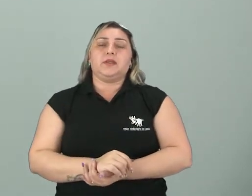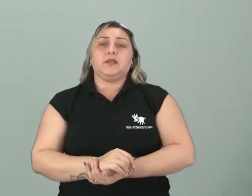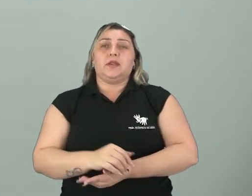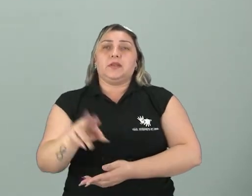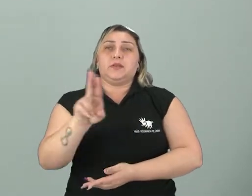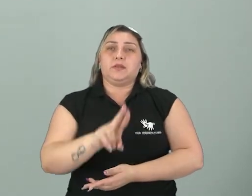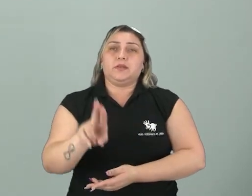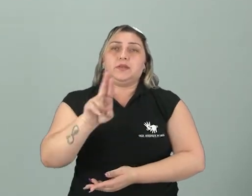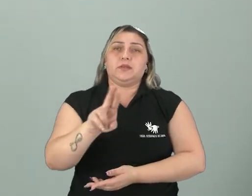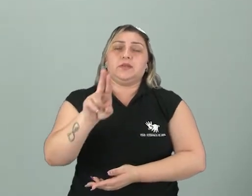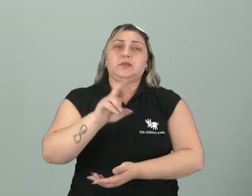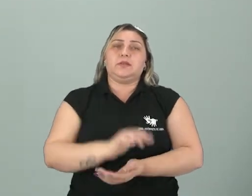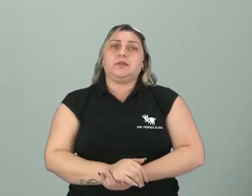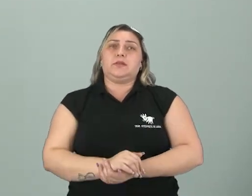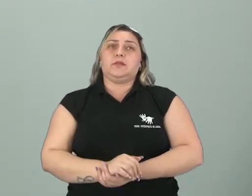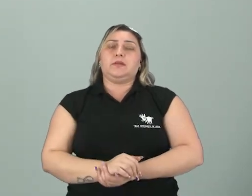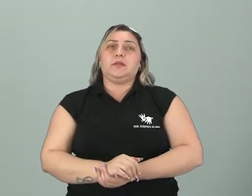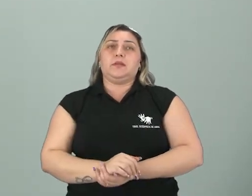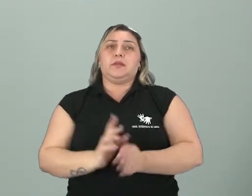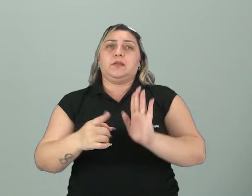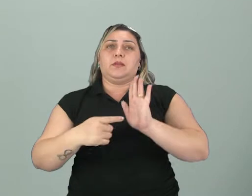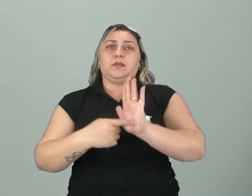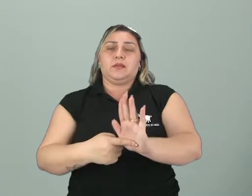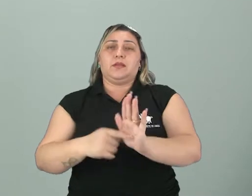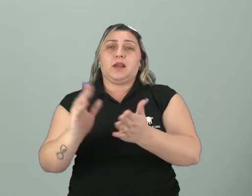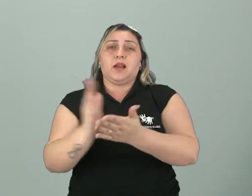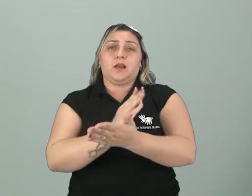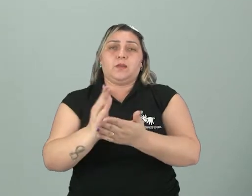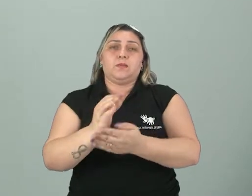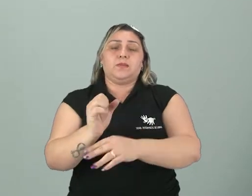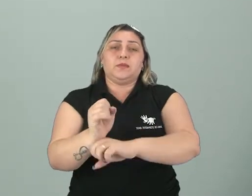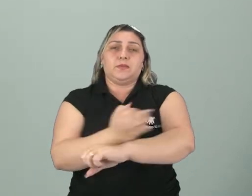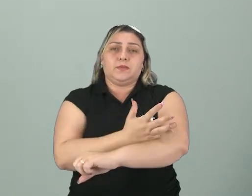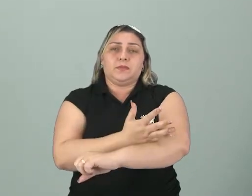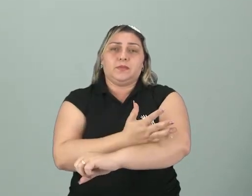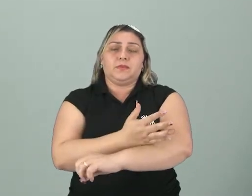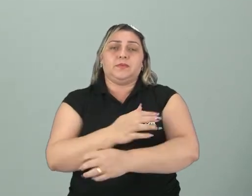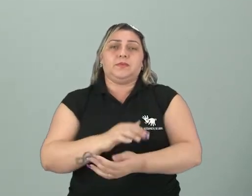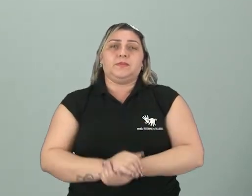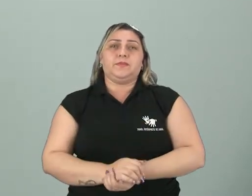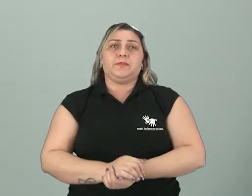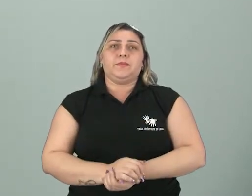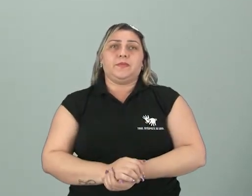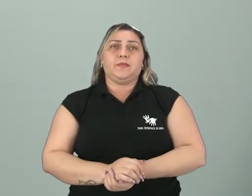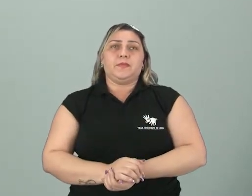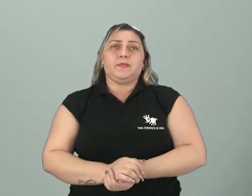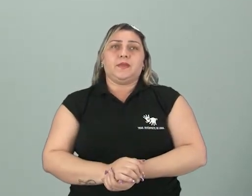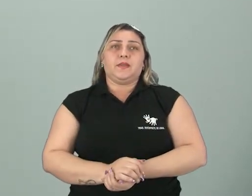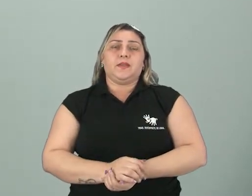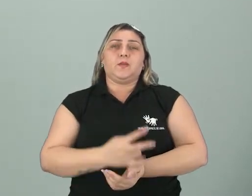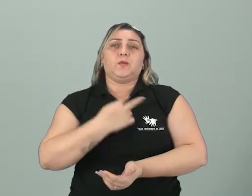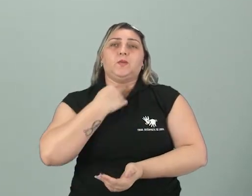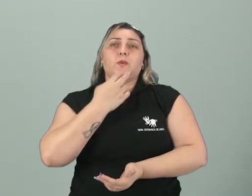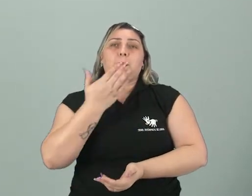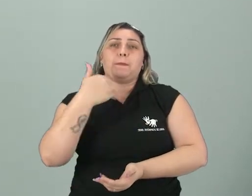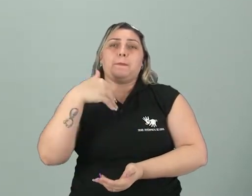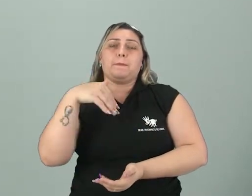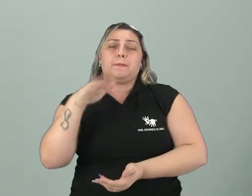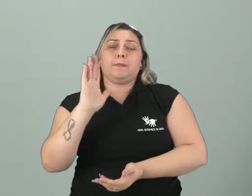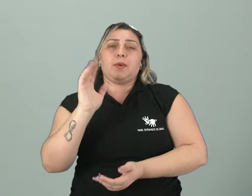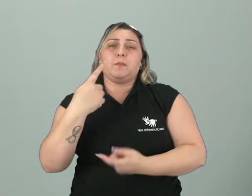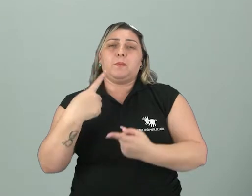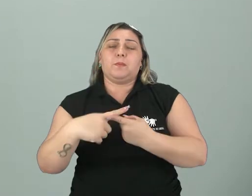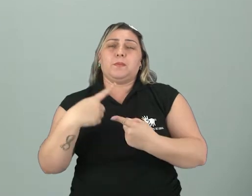ele é utilizado para expressar algumas emoções. O tom, ele sai mais